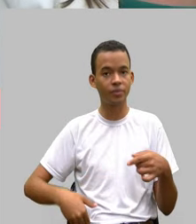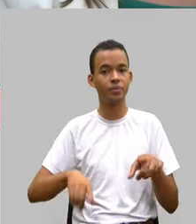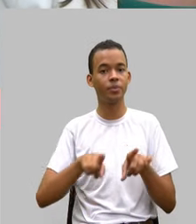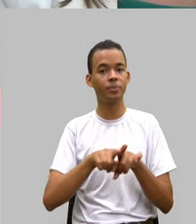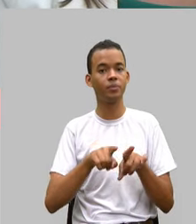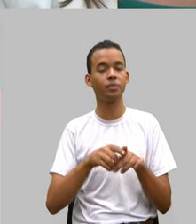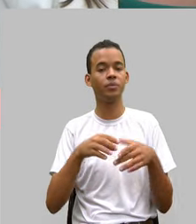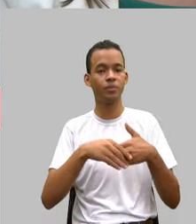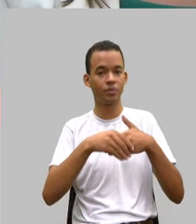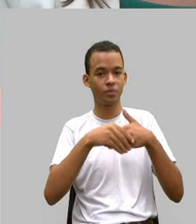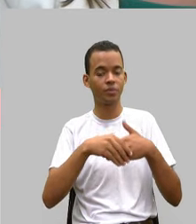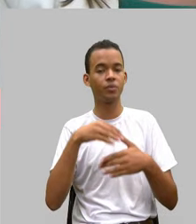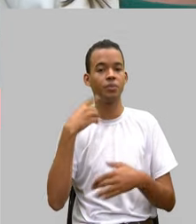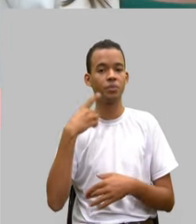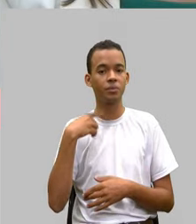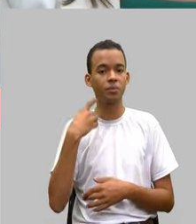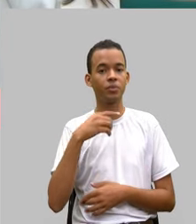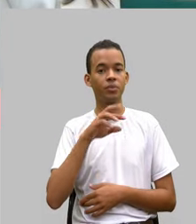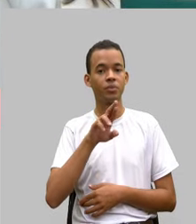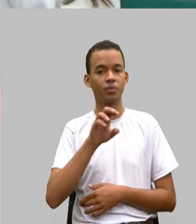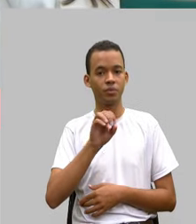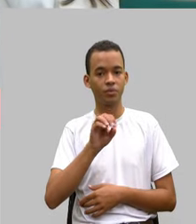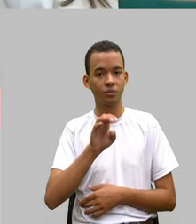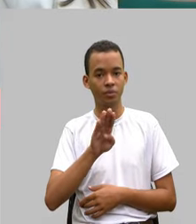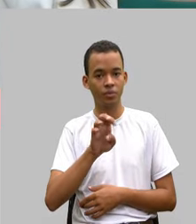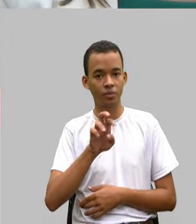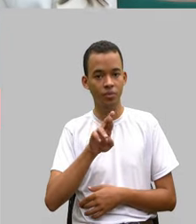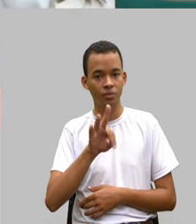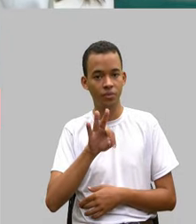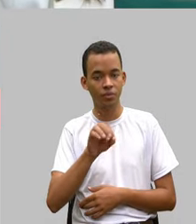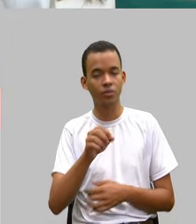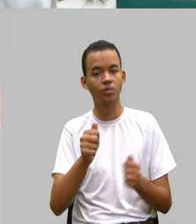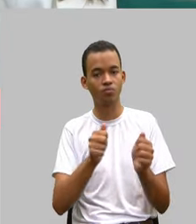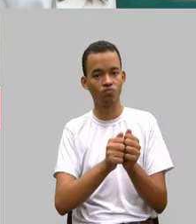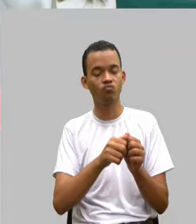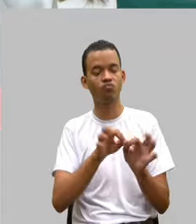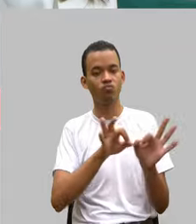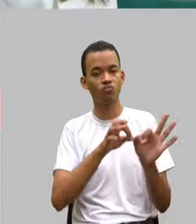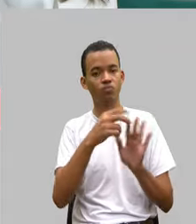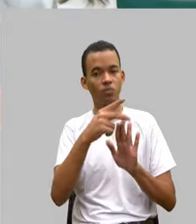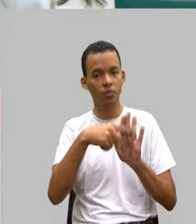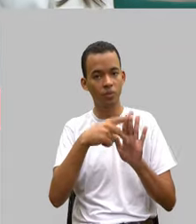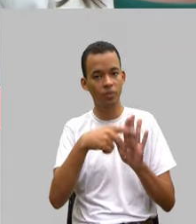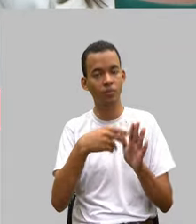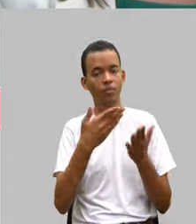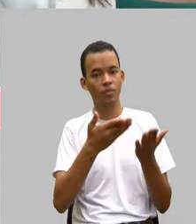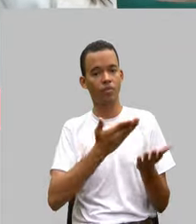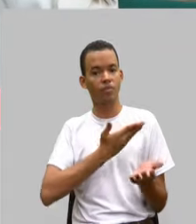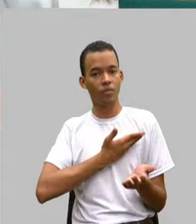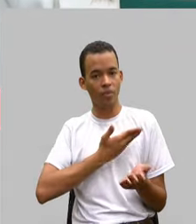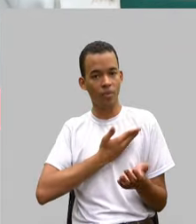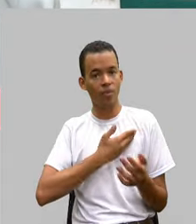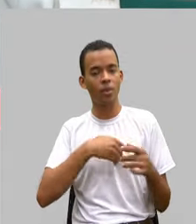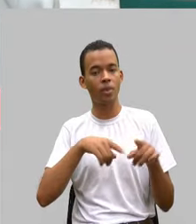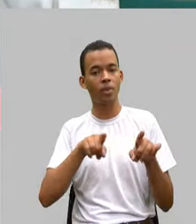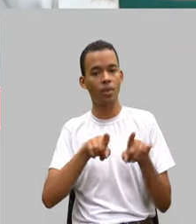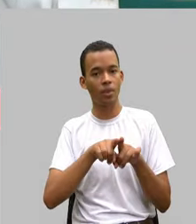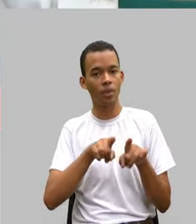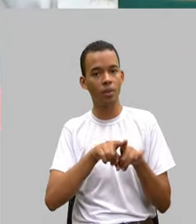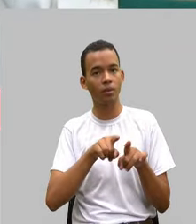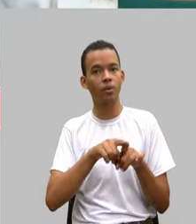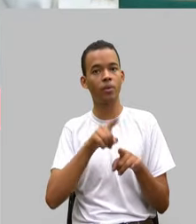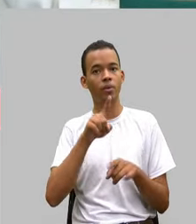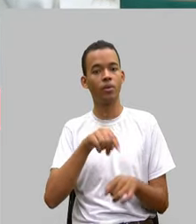requerimento desse debate eu sempre digo Beatriz que o deputado Roberto além do grande amigo é o grande Embaixador que nós temos da